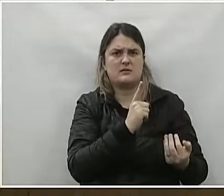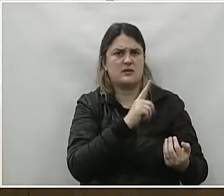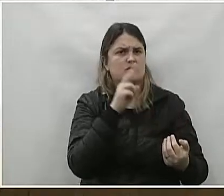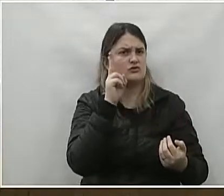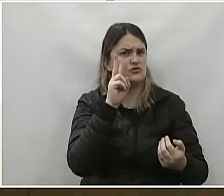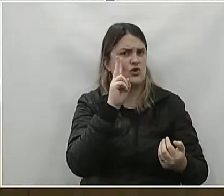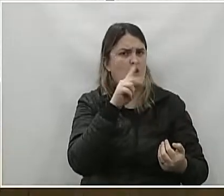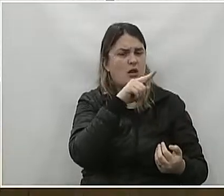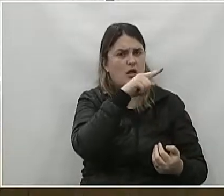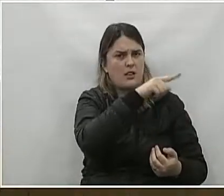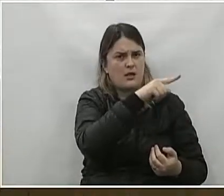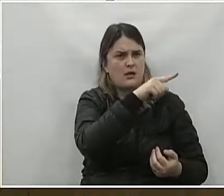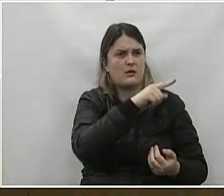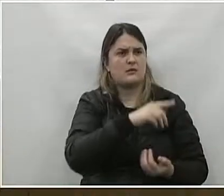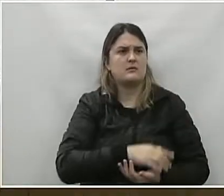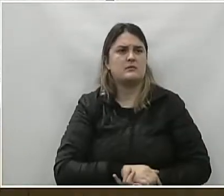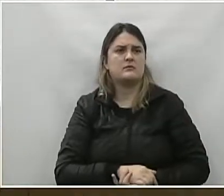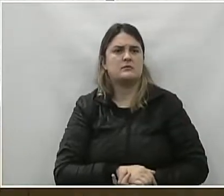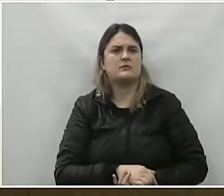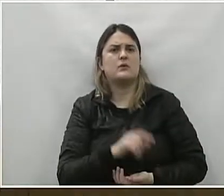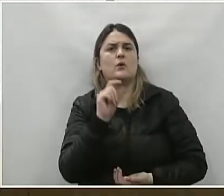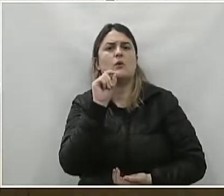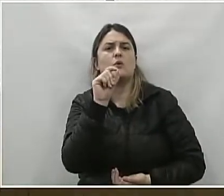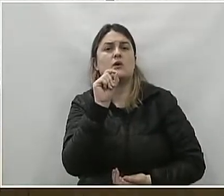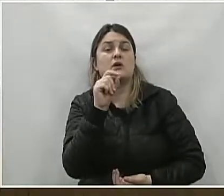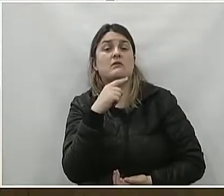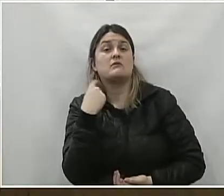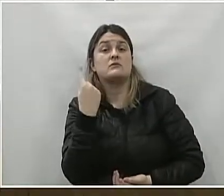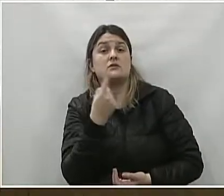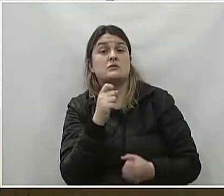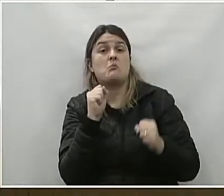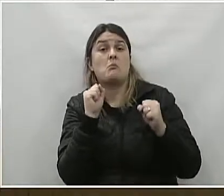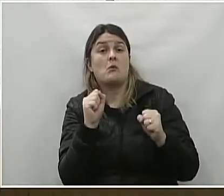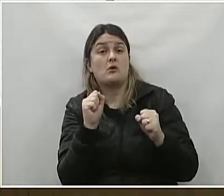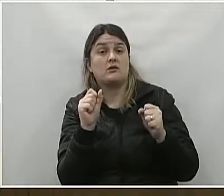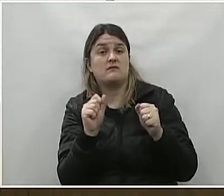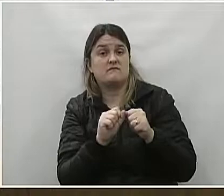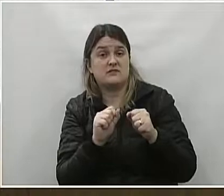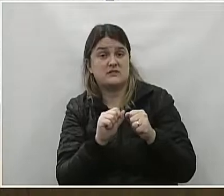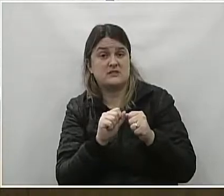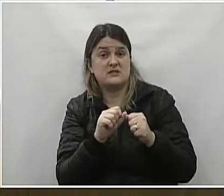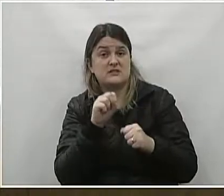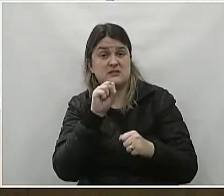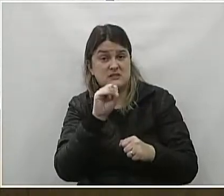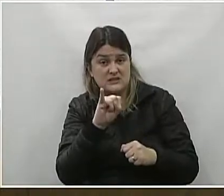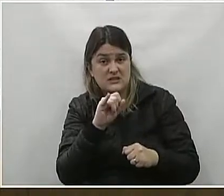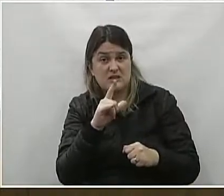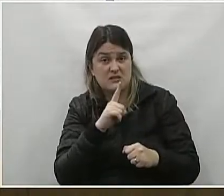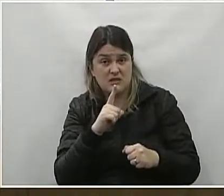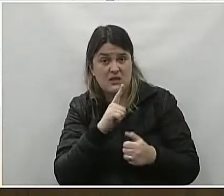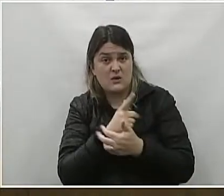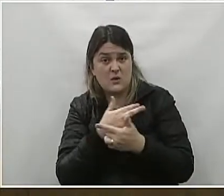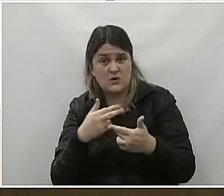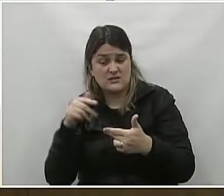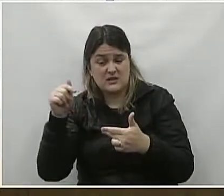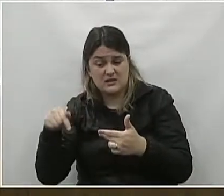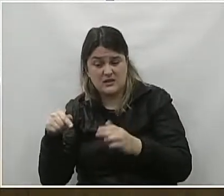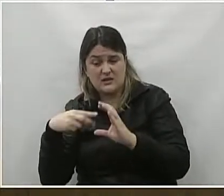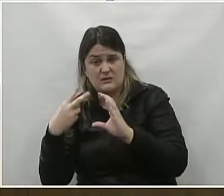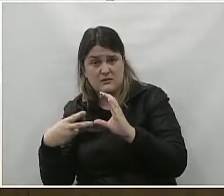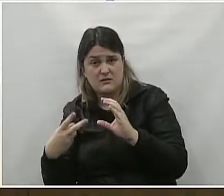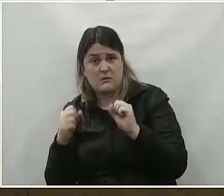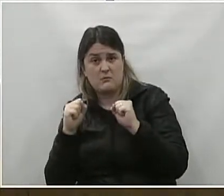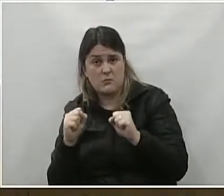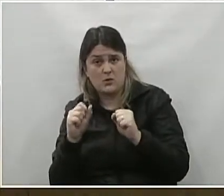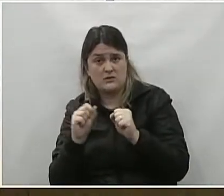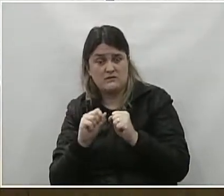ali no ferroviário, o que a gente puder fazer realmente, né, se tiver algo via Câmara Municipal que a gente